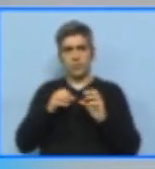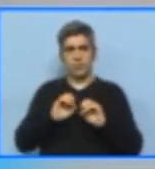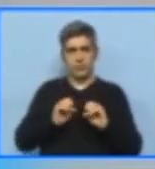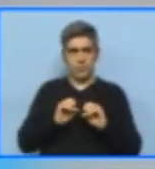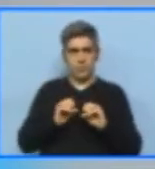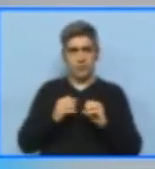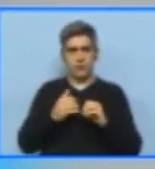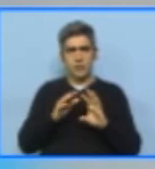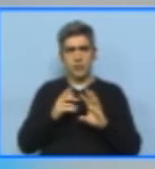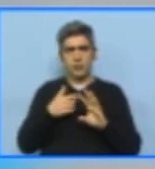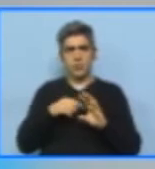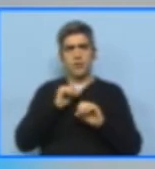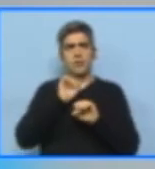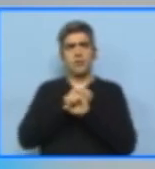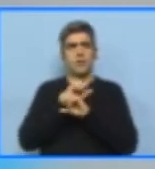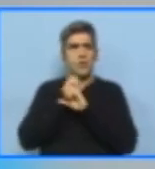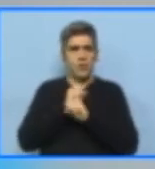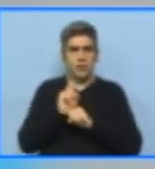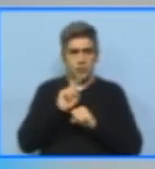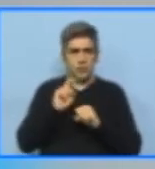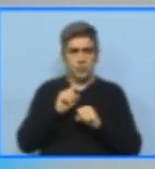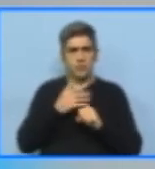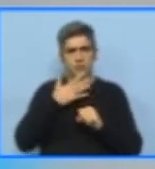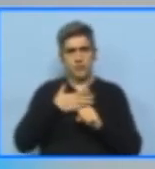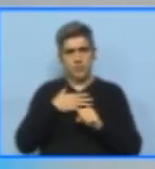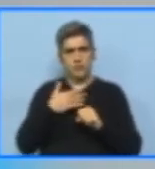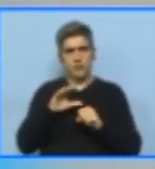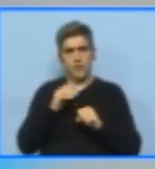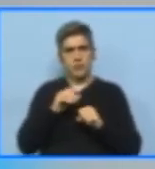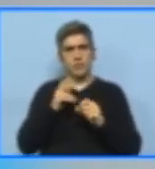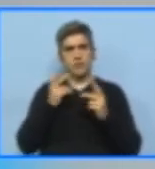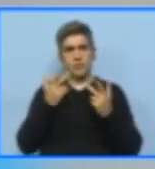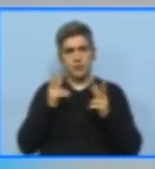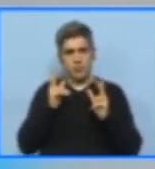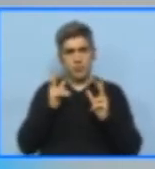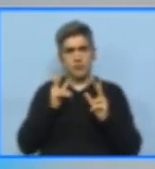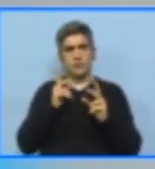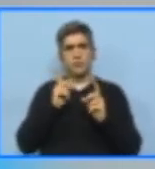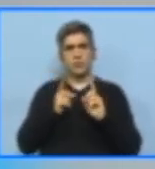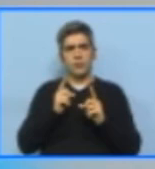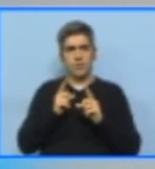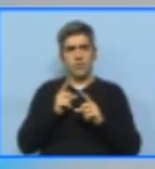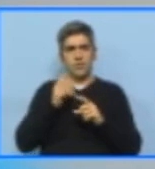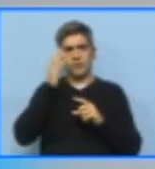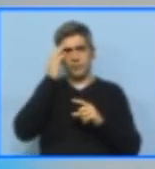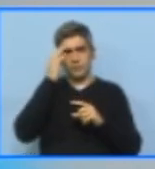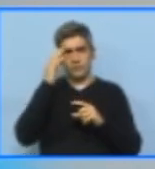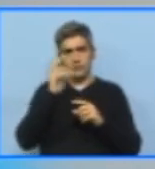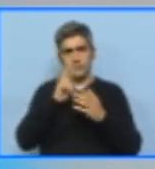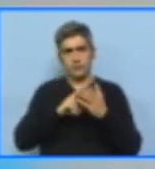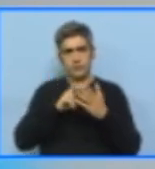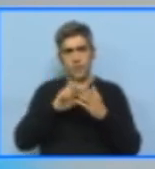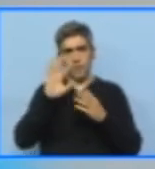temos. Mas isso não nos aprisiona, pelo contrário. Isso torna-nos ainda mais livres naquilo que é a capacidade de ler